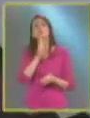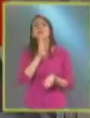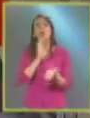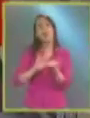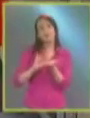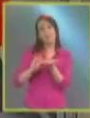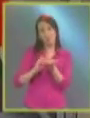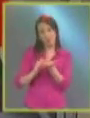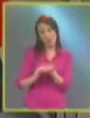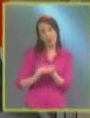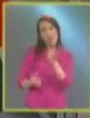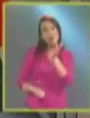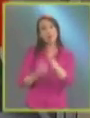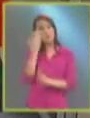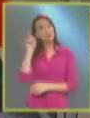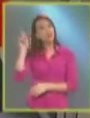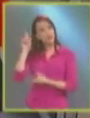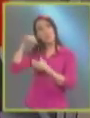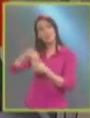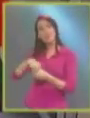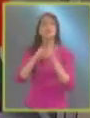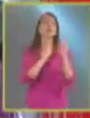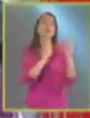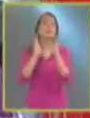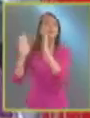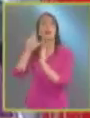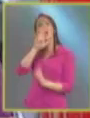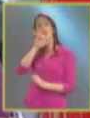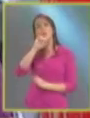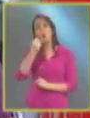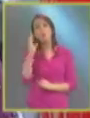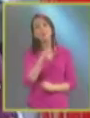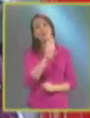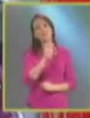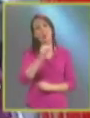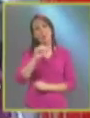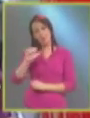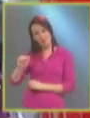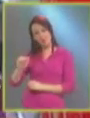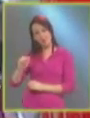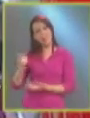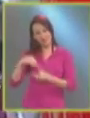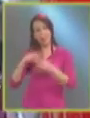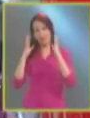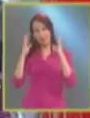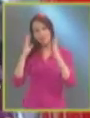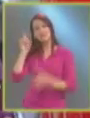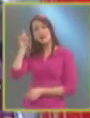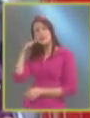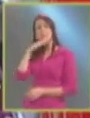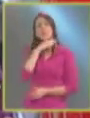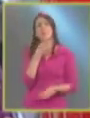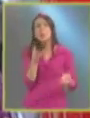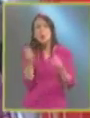Braille, surgiu aqui mesmo, na Biblioteca Luiz de Bessa. Nós percebemos no dia a dia a necessidade de muitos dos que vêm aqui